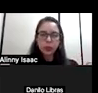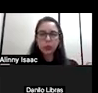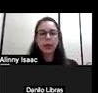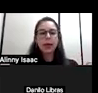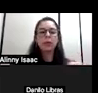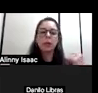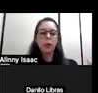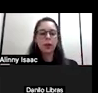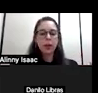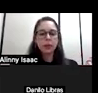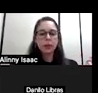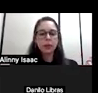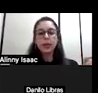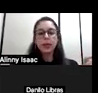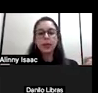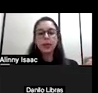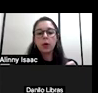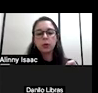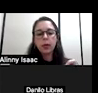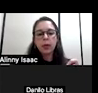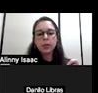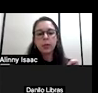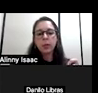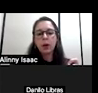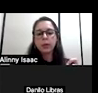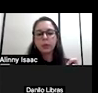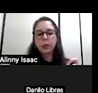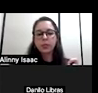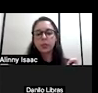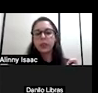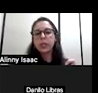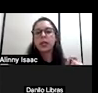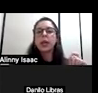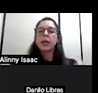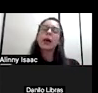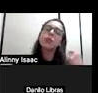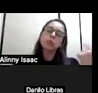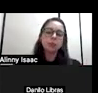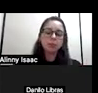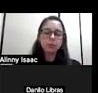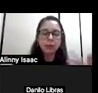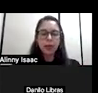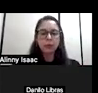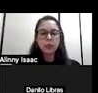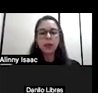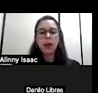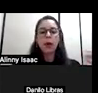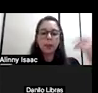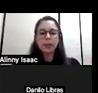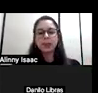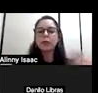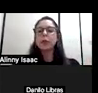teste da suspensão pela cauda, que eu acabei de explicar, e um outro teste, que é o Novel Suppressed Feeding, que é né,